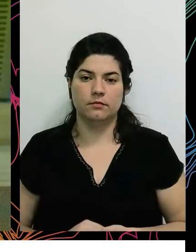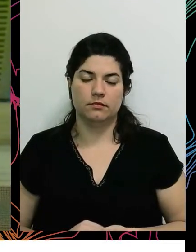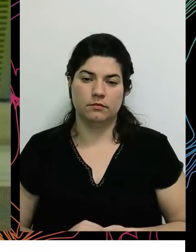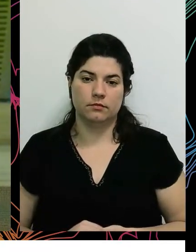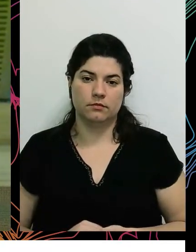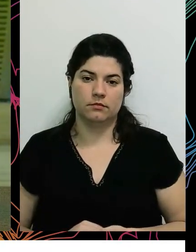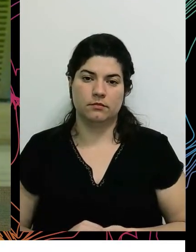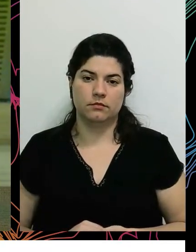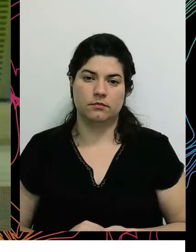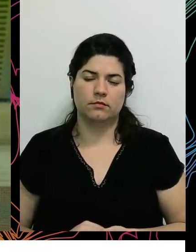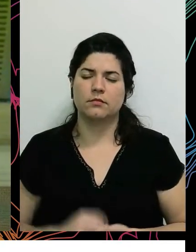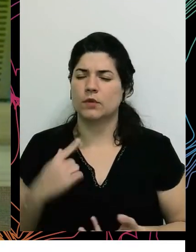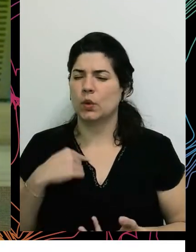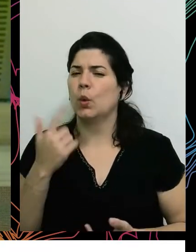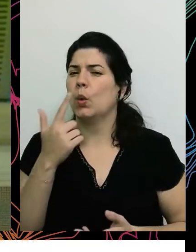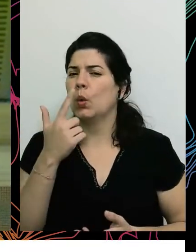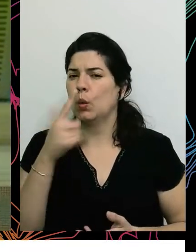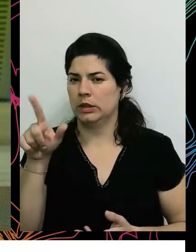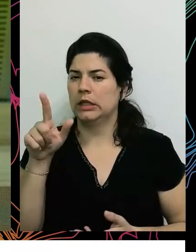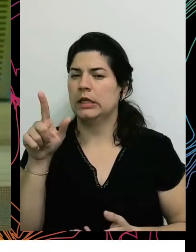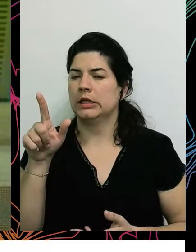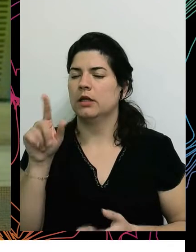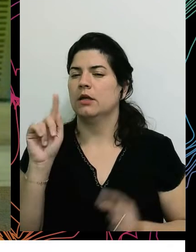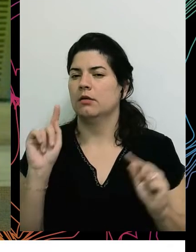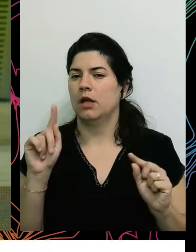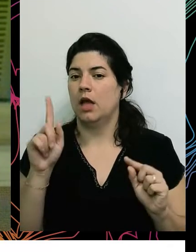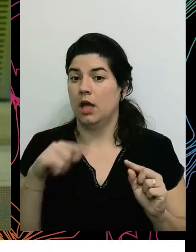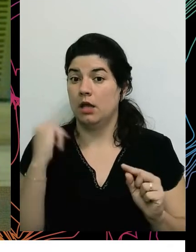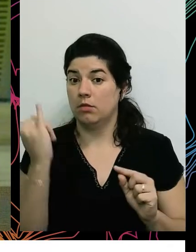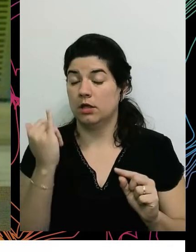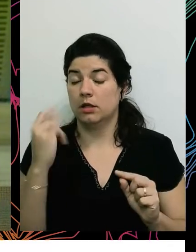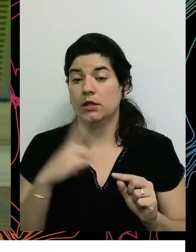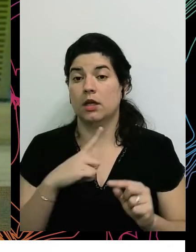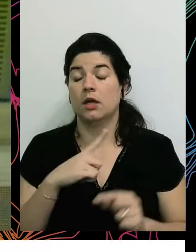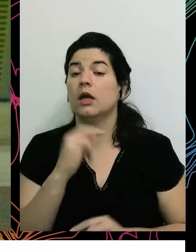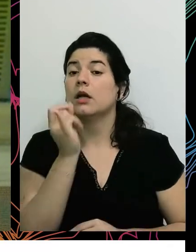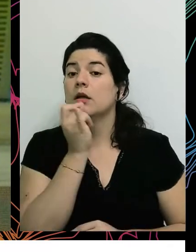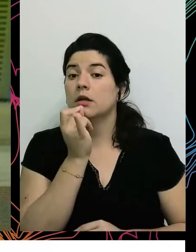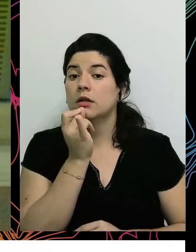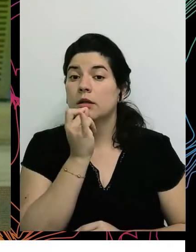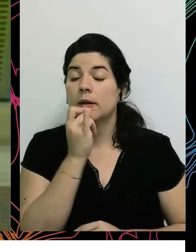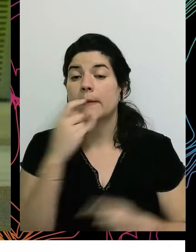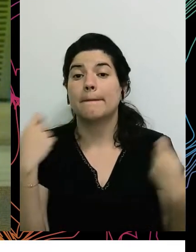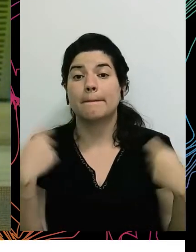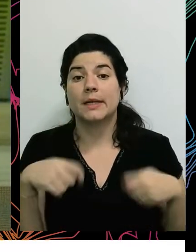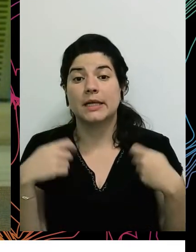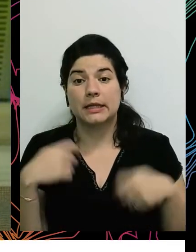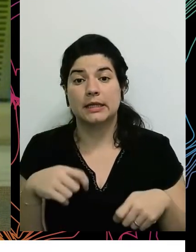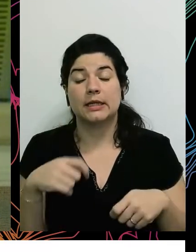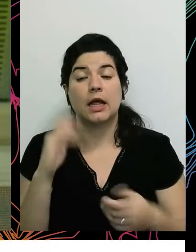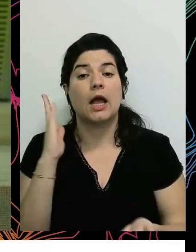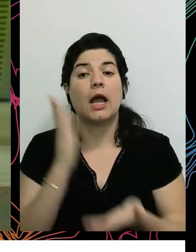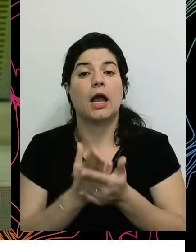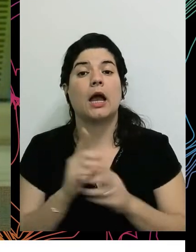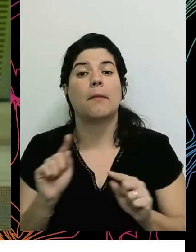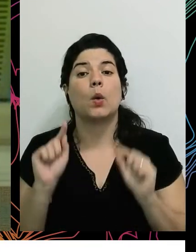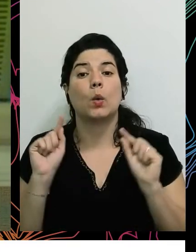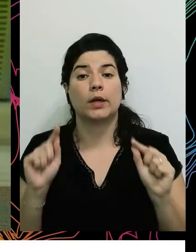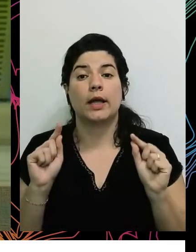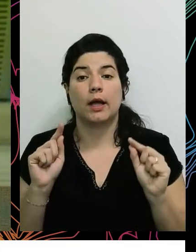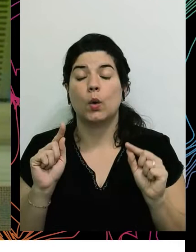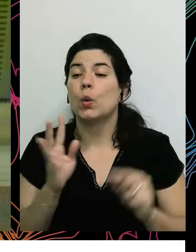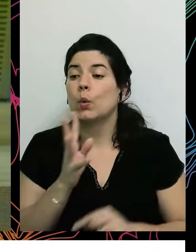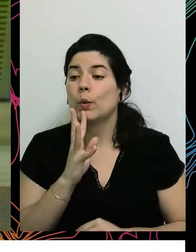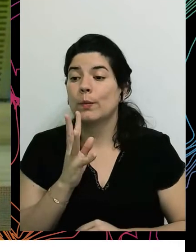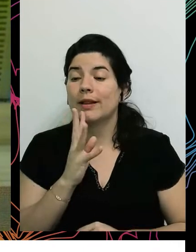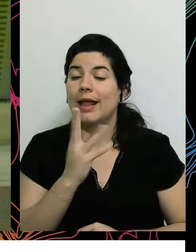Alguma outra medida interessante que temos é, por exemplo, eliminar a exigência do conhecimento da língua inglesa